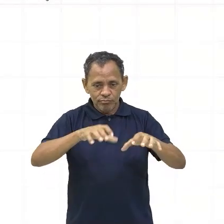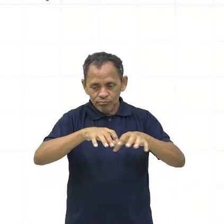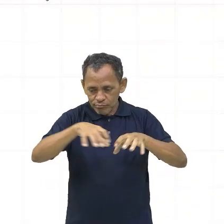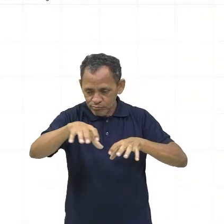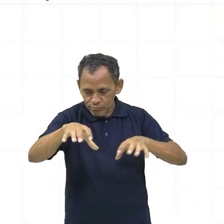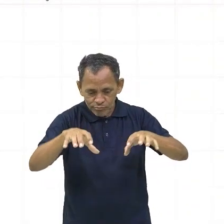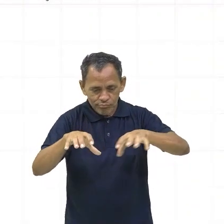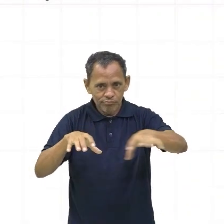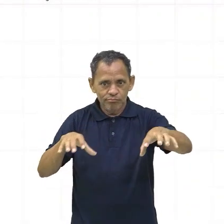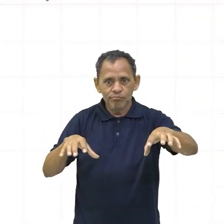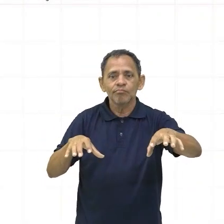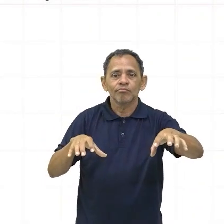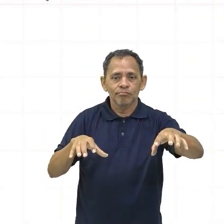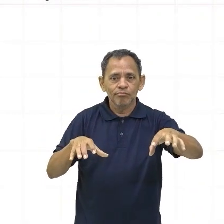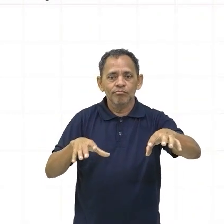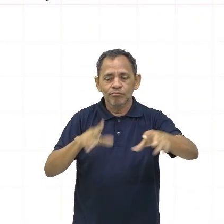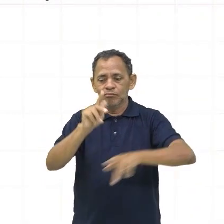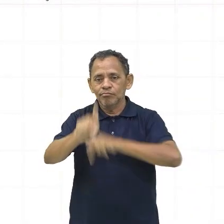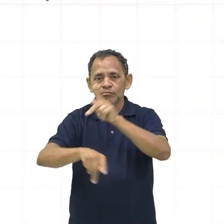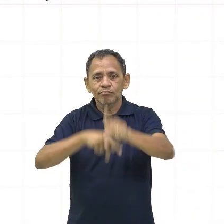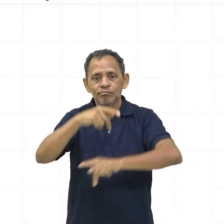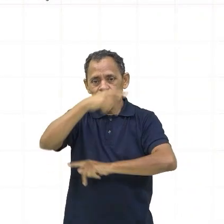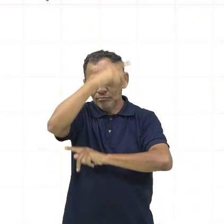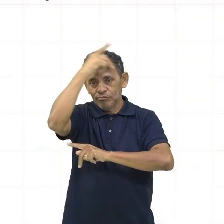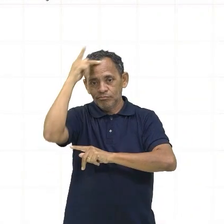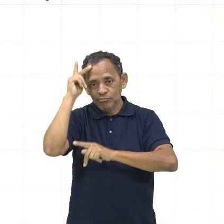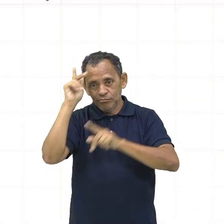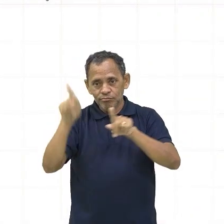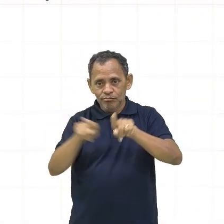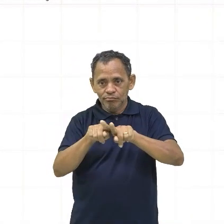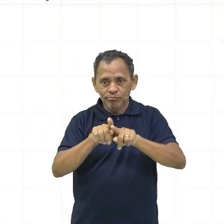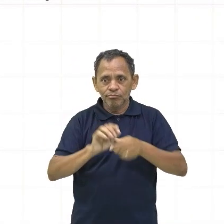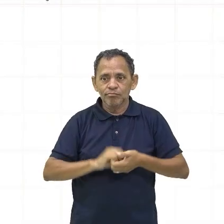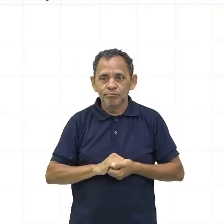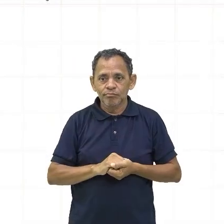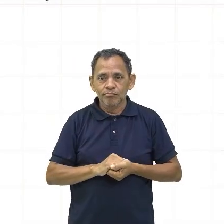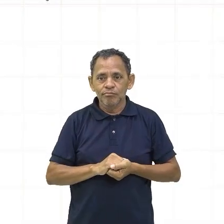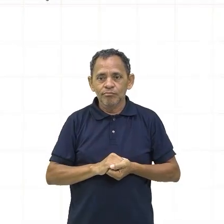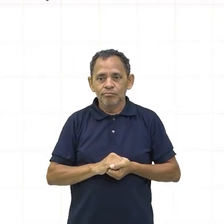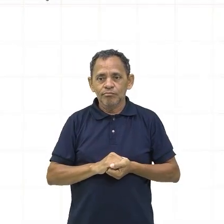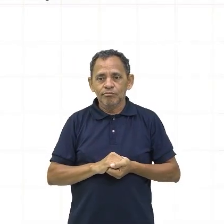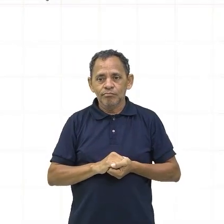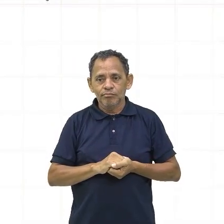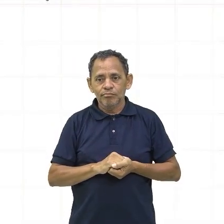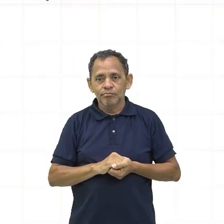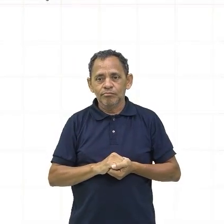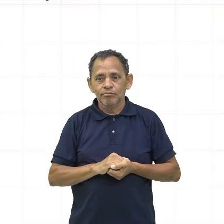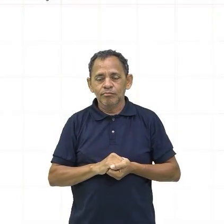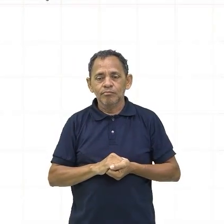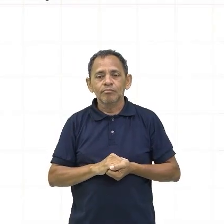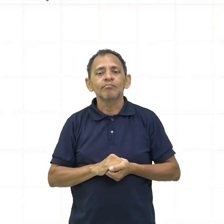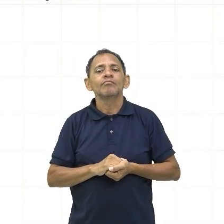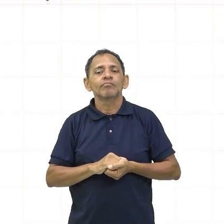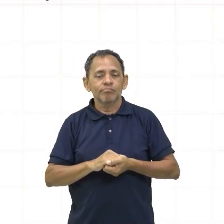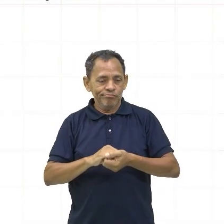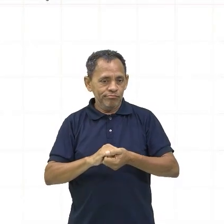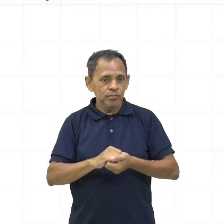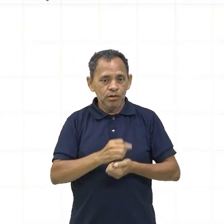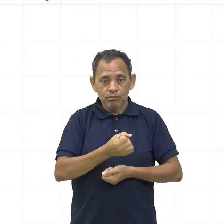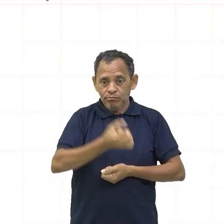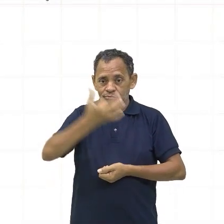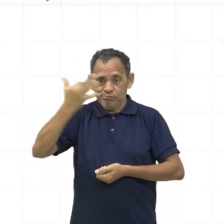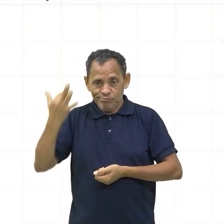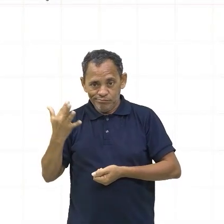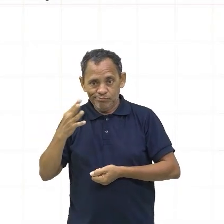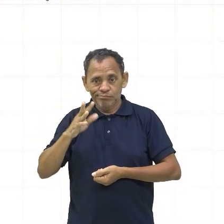amazonense quando se fala de densidade demográfica. A densidade demográfica ela corresponde ao número de habitantes